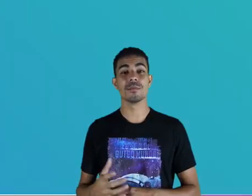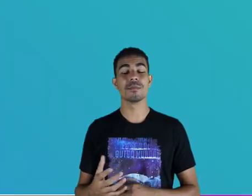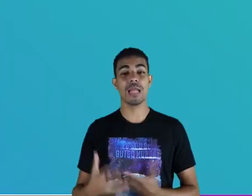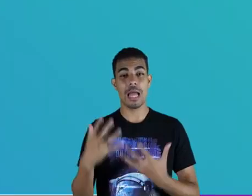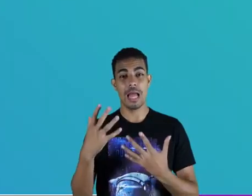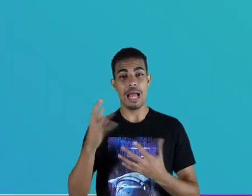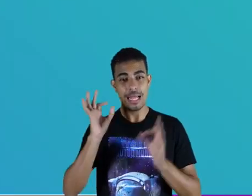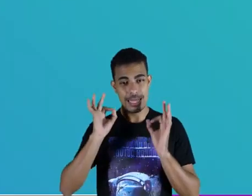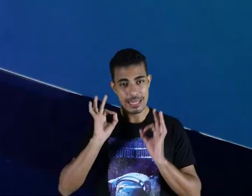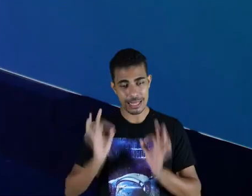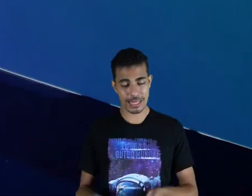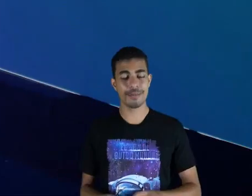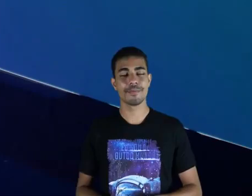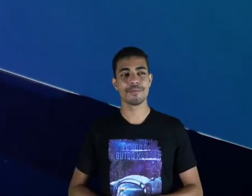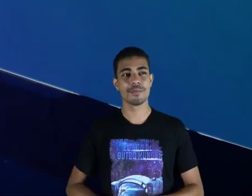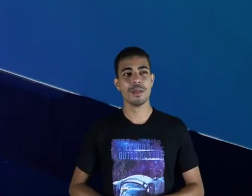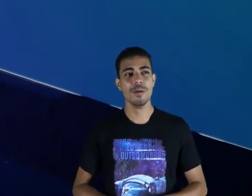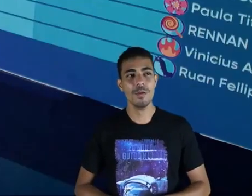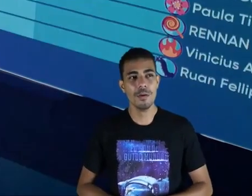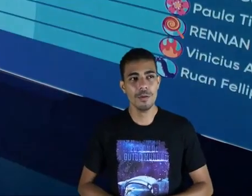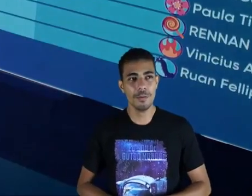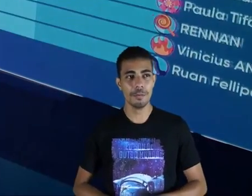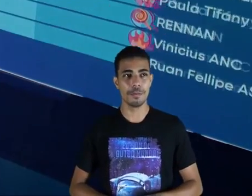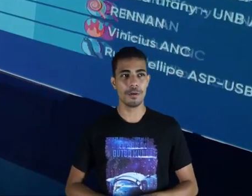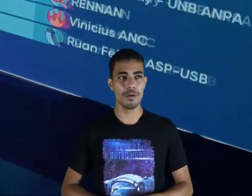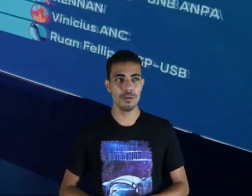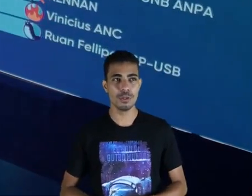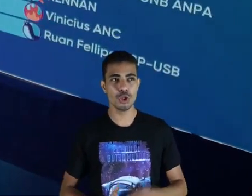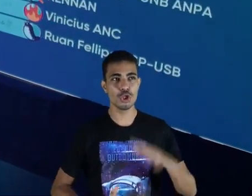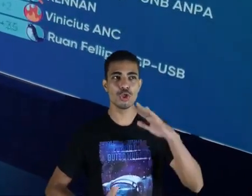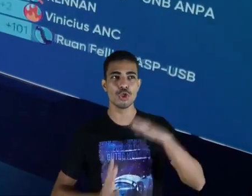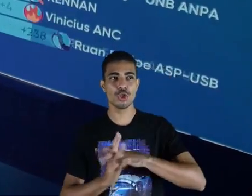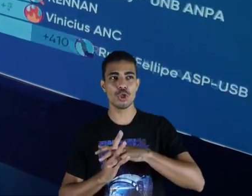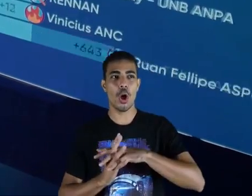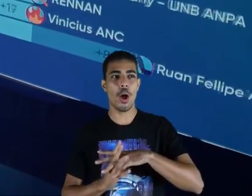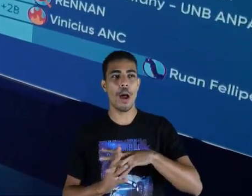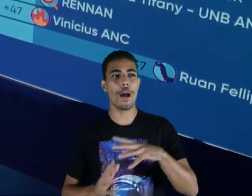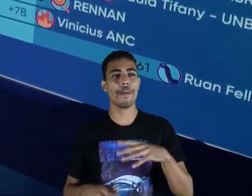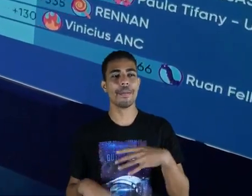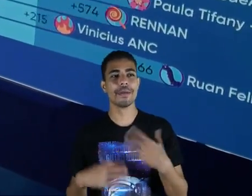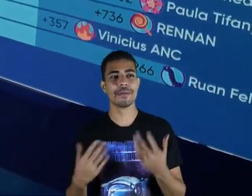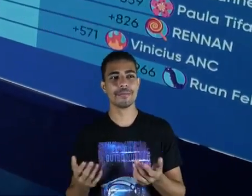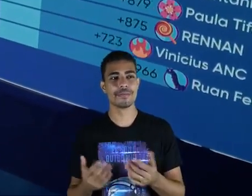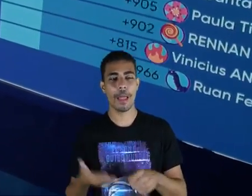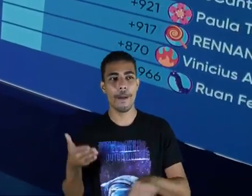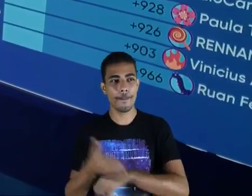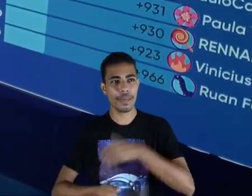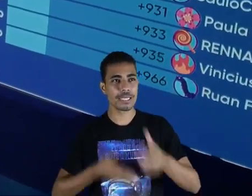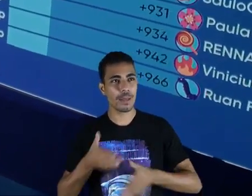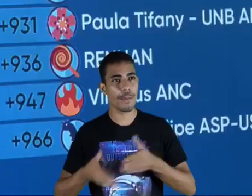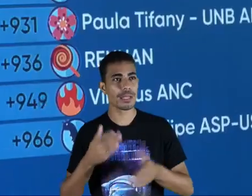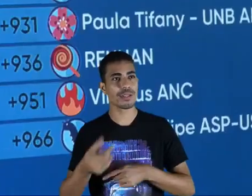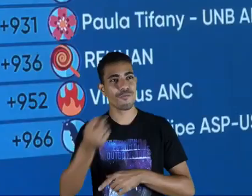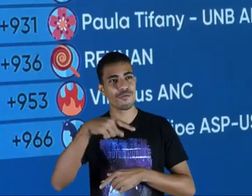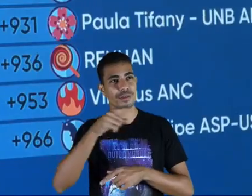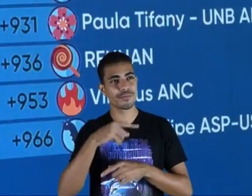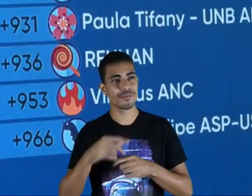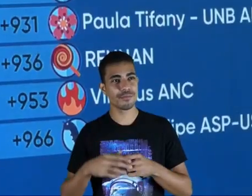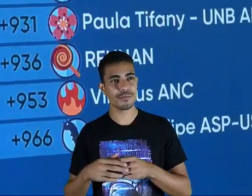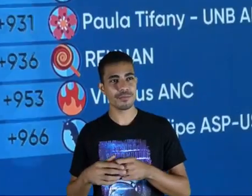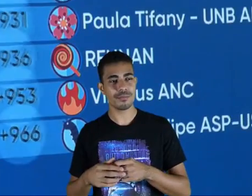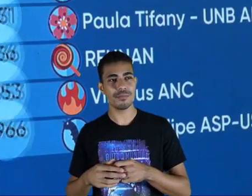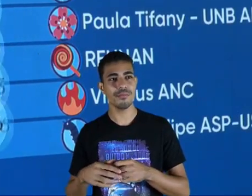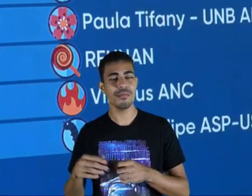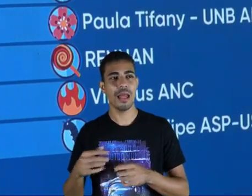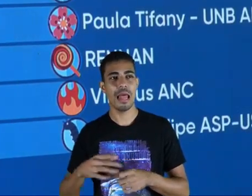471 pessoas foram ao ponto, super top, lindo de ver, parabéns pela participação e pelo envolvimento, a competição está